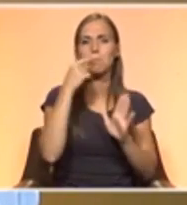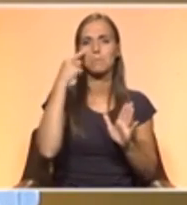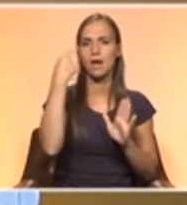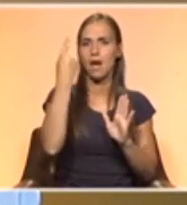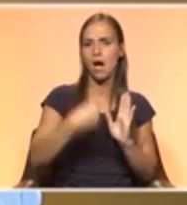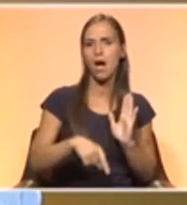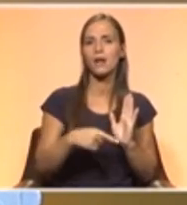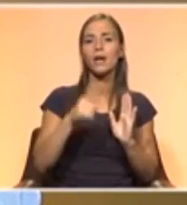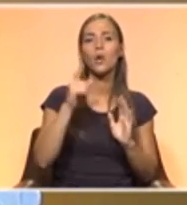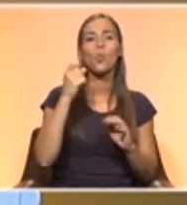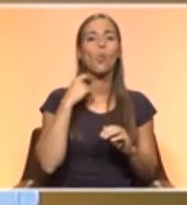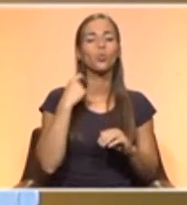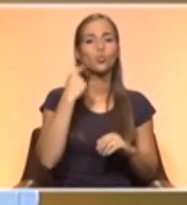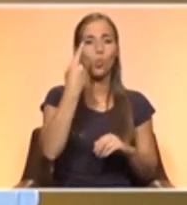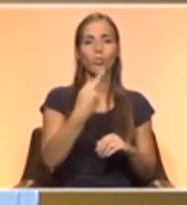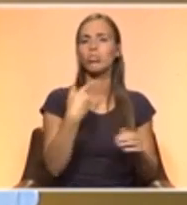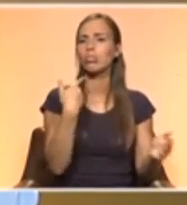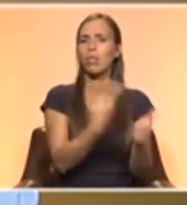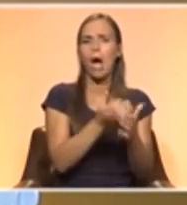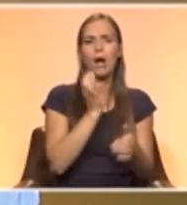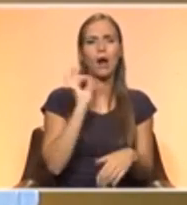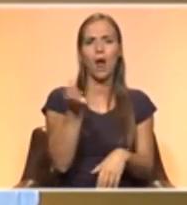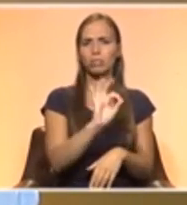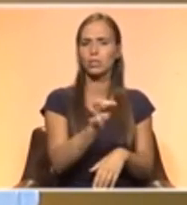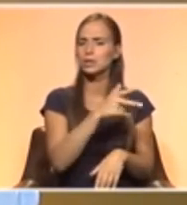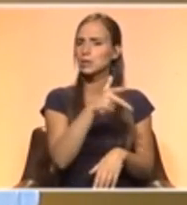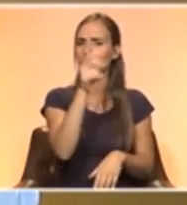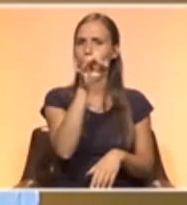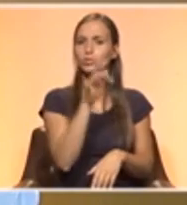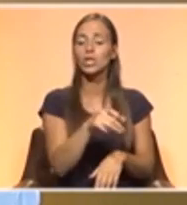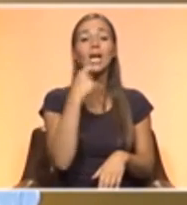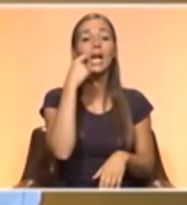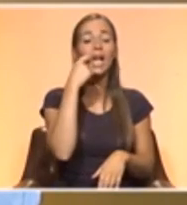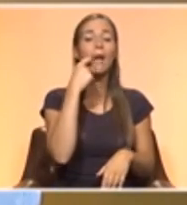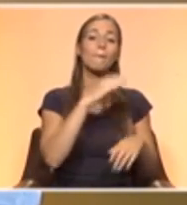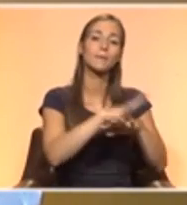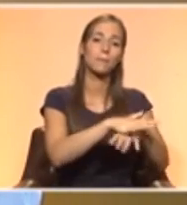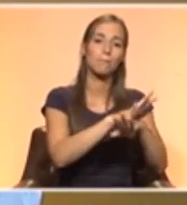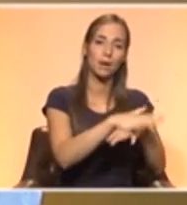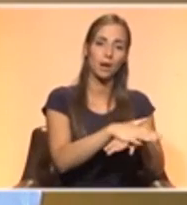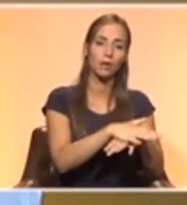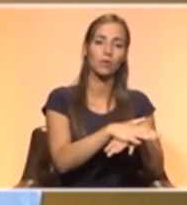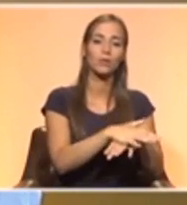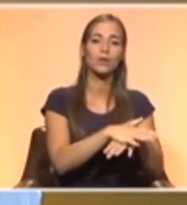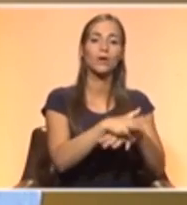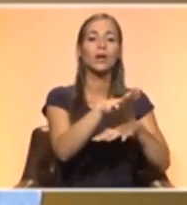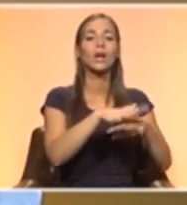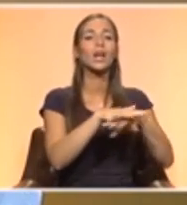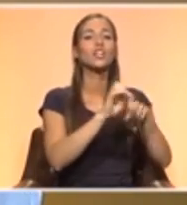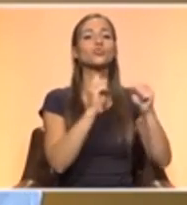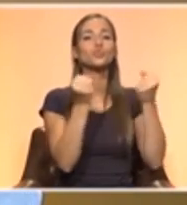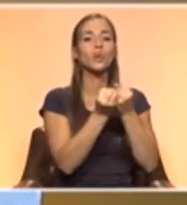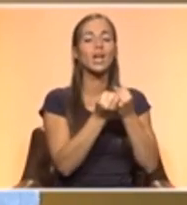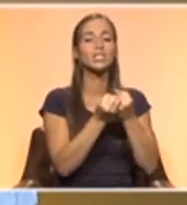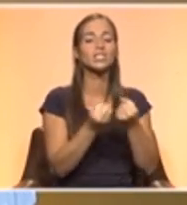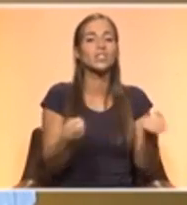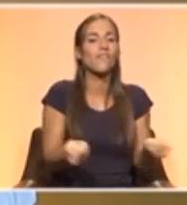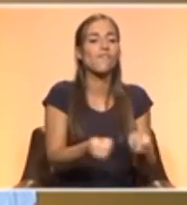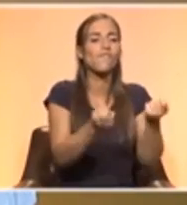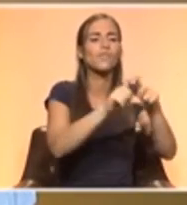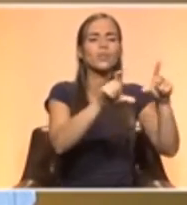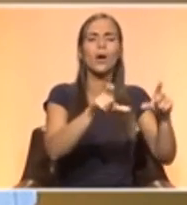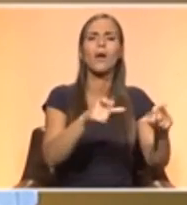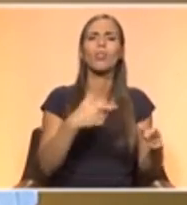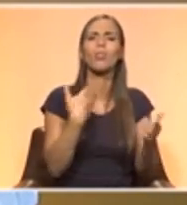até um um curso que oferecemos totalmente a quem estiver na condição de desemprego eh que é redes sociais para empreendedores e e aqui que oferecem como